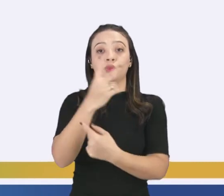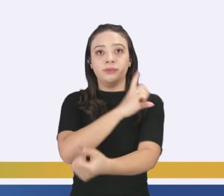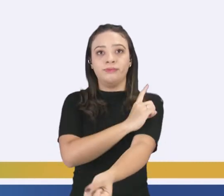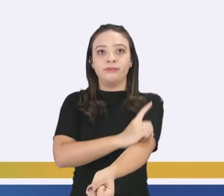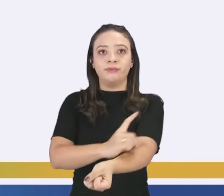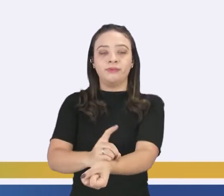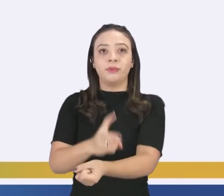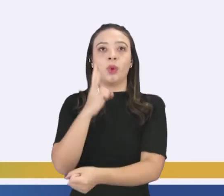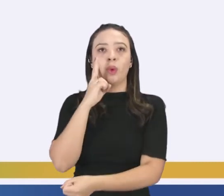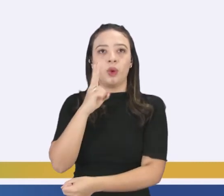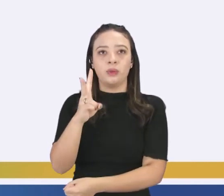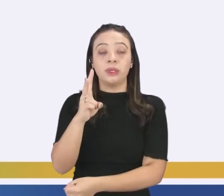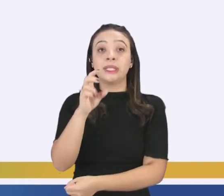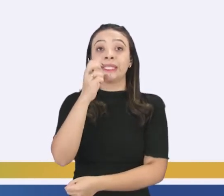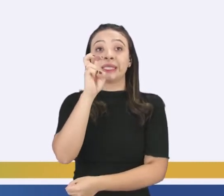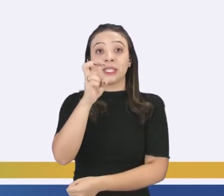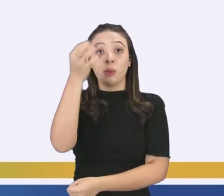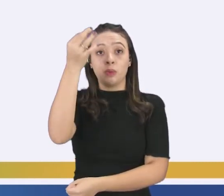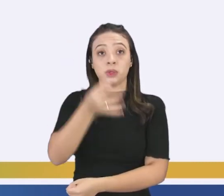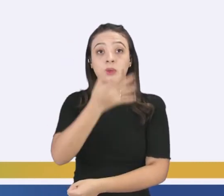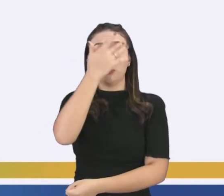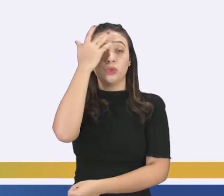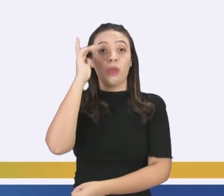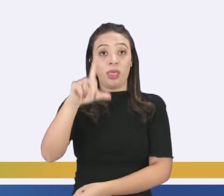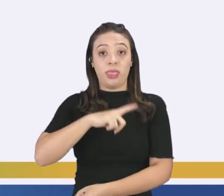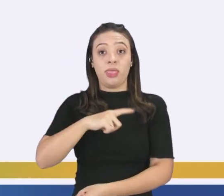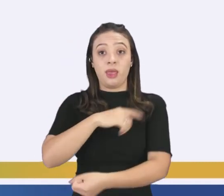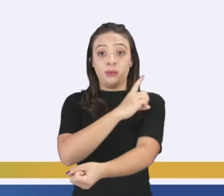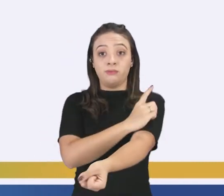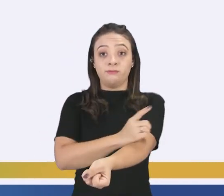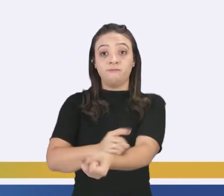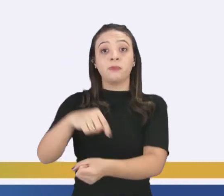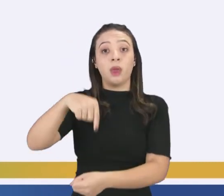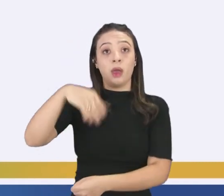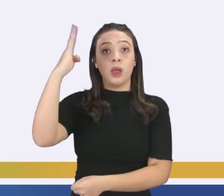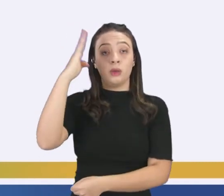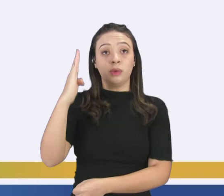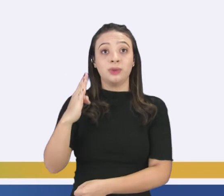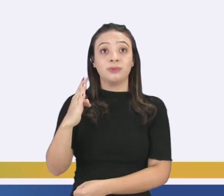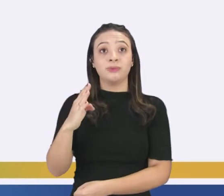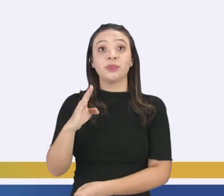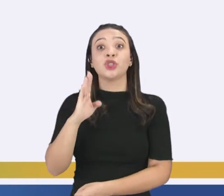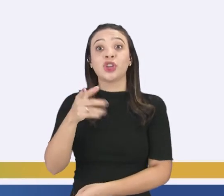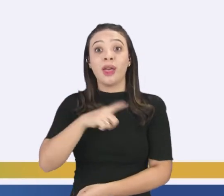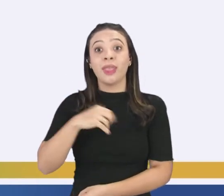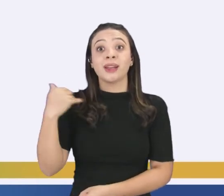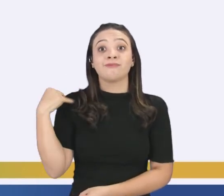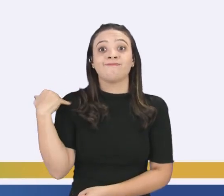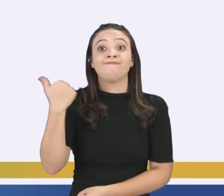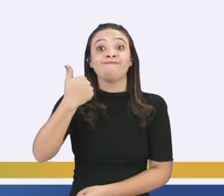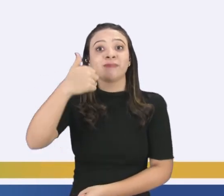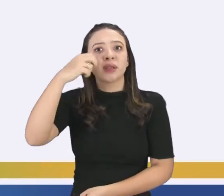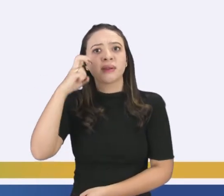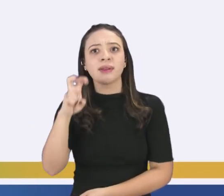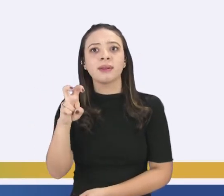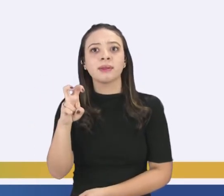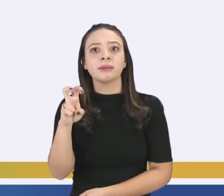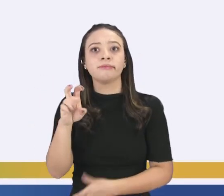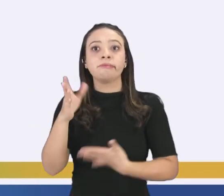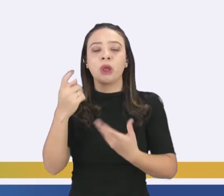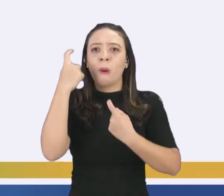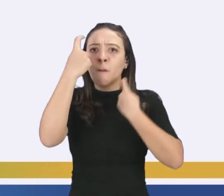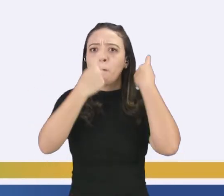5% dos diabéticos brasileiros estão na faixa dos 15 anos. já começa a ficar preocupante, porque